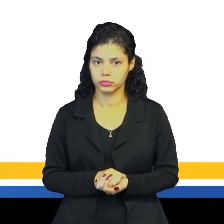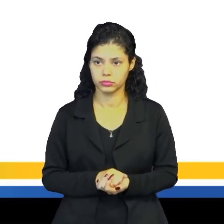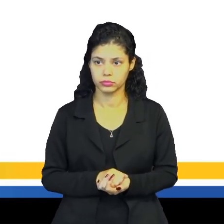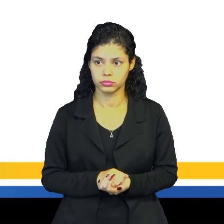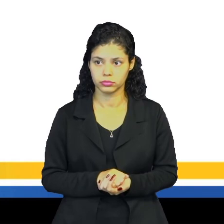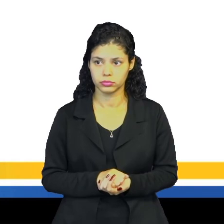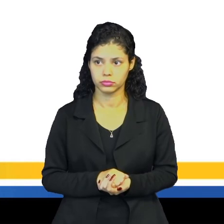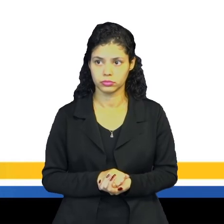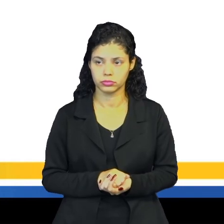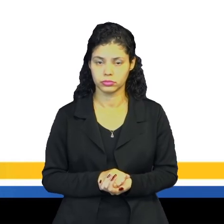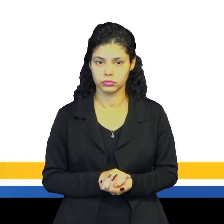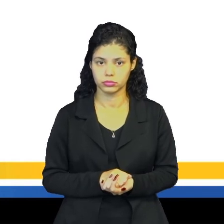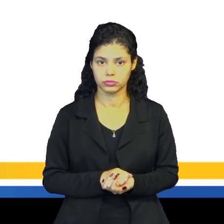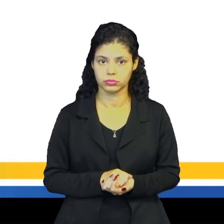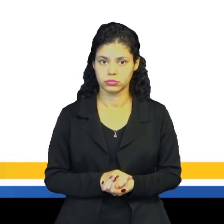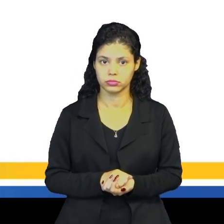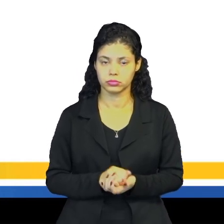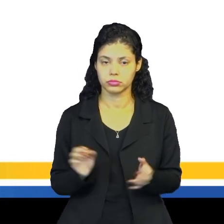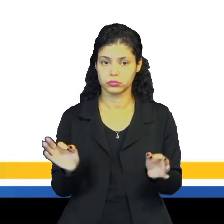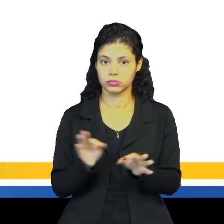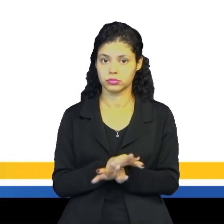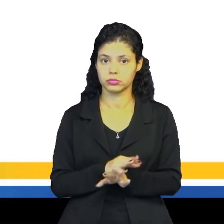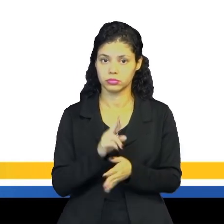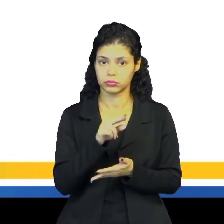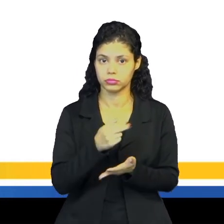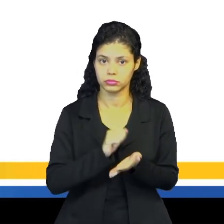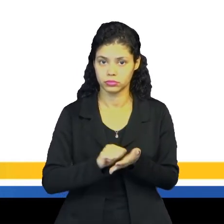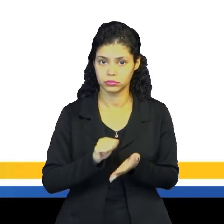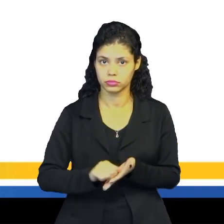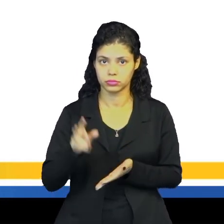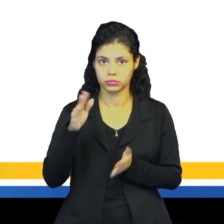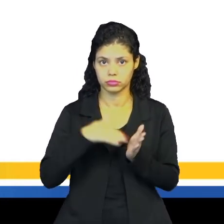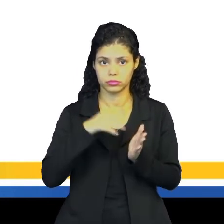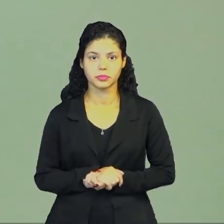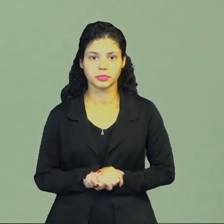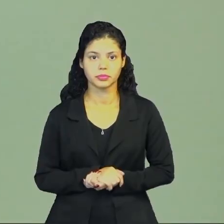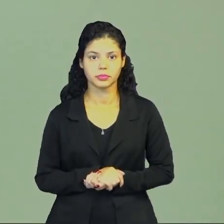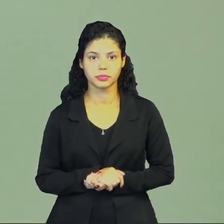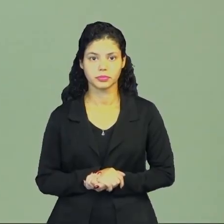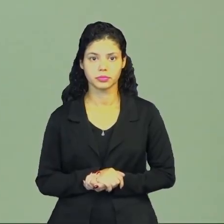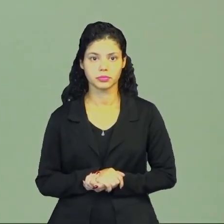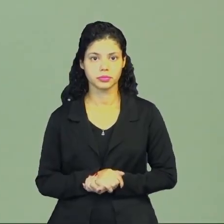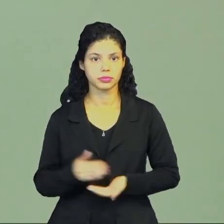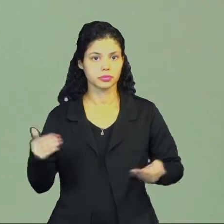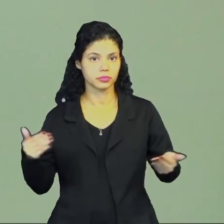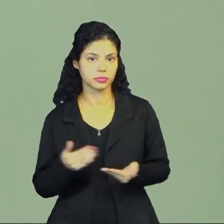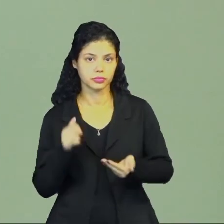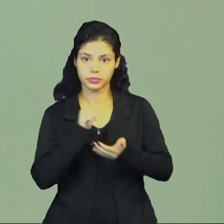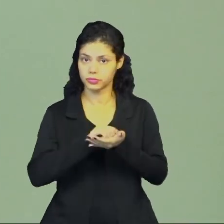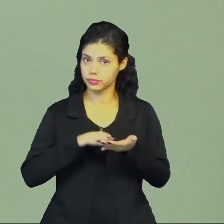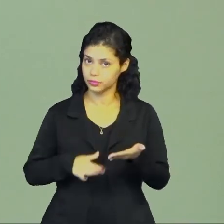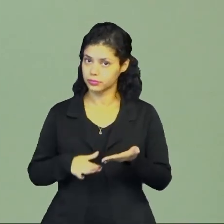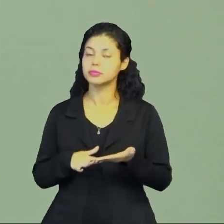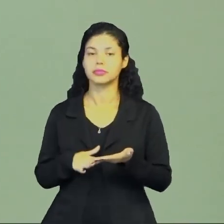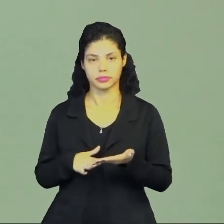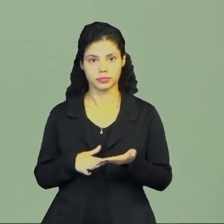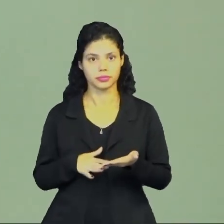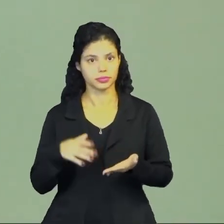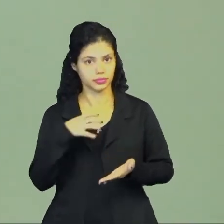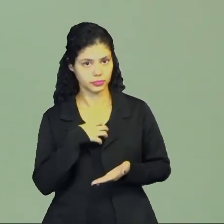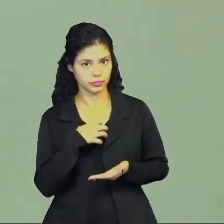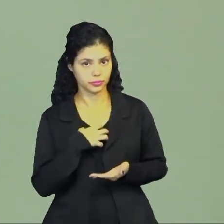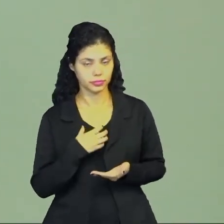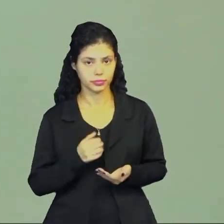the report by Monday. Termine o relatório até segunda. Agora nós iremos fazer o nosso momento